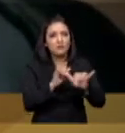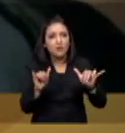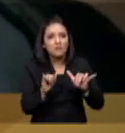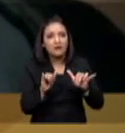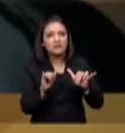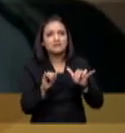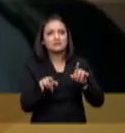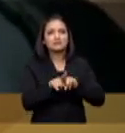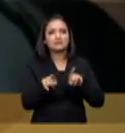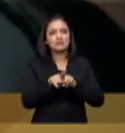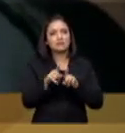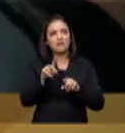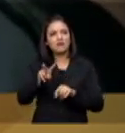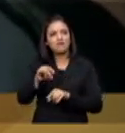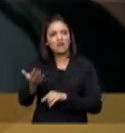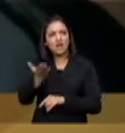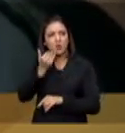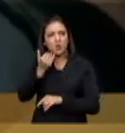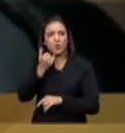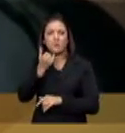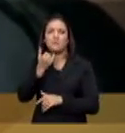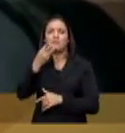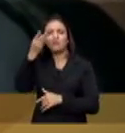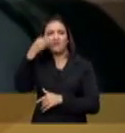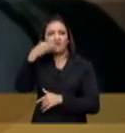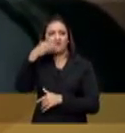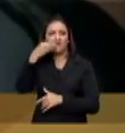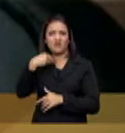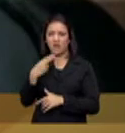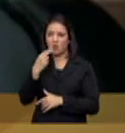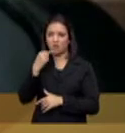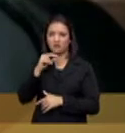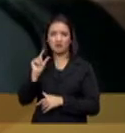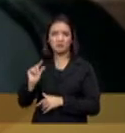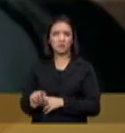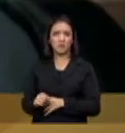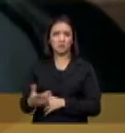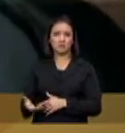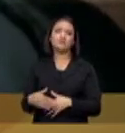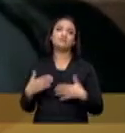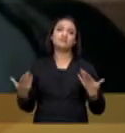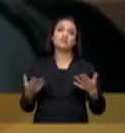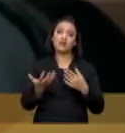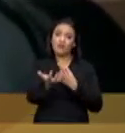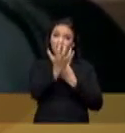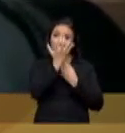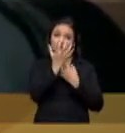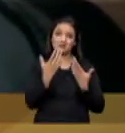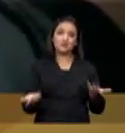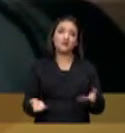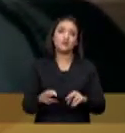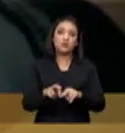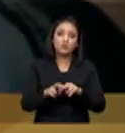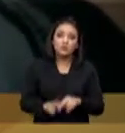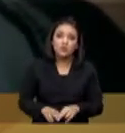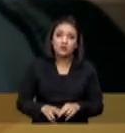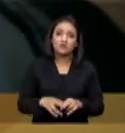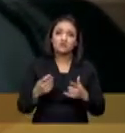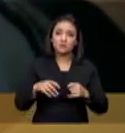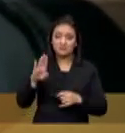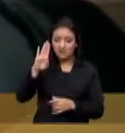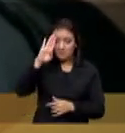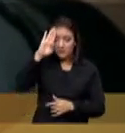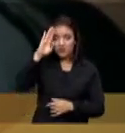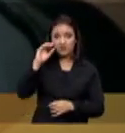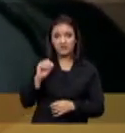em nutrientes. Defendem, por isso, que seja dada prioridade absoluta aos interesses das